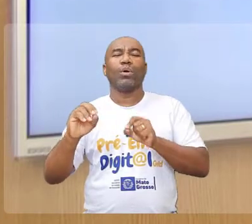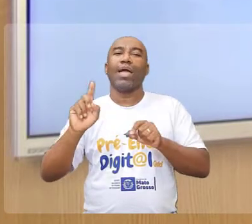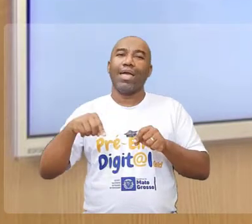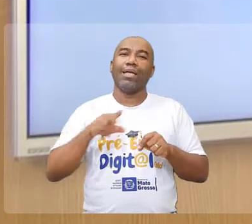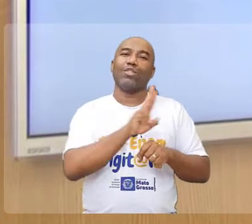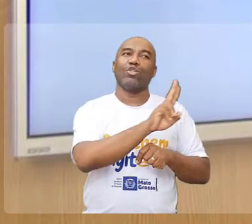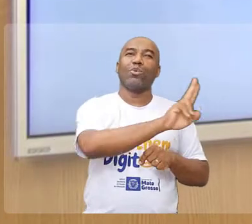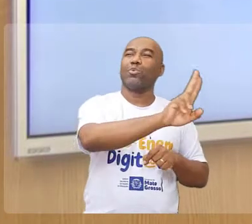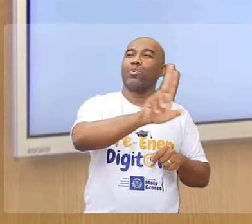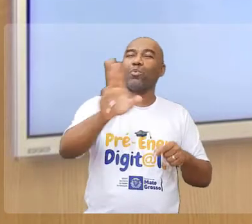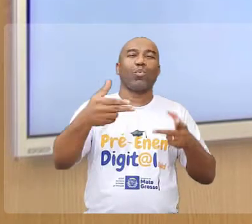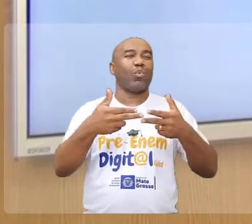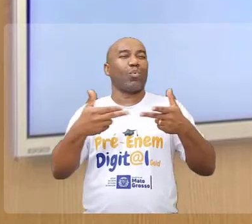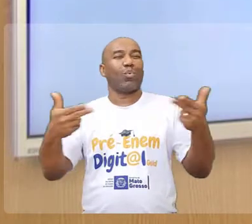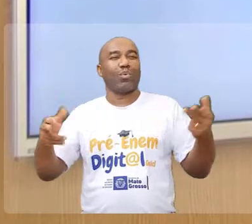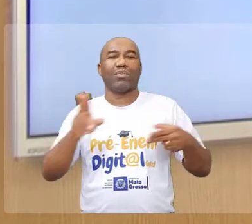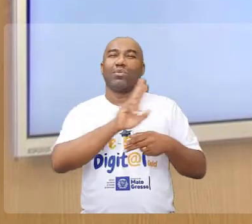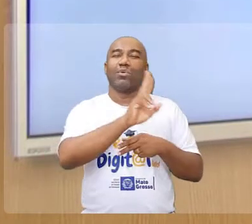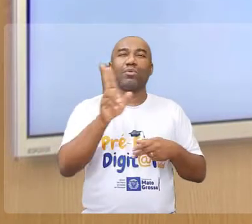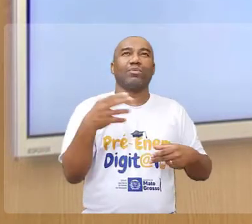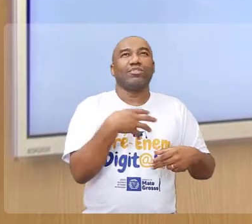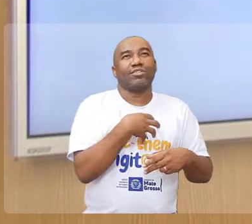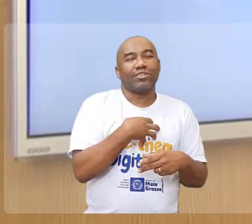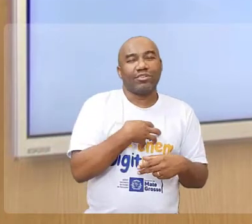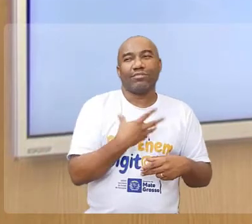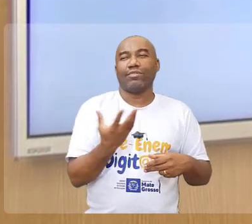Essas classes gramaticais substantivos,